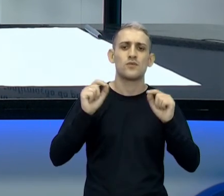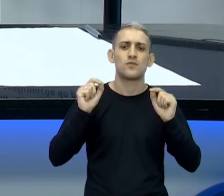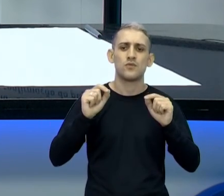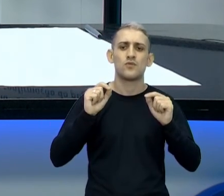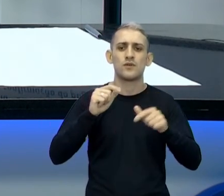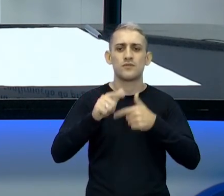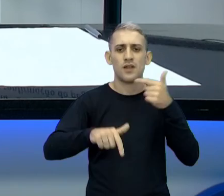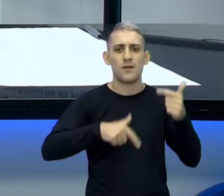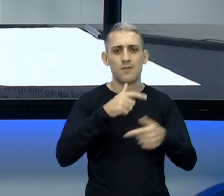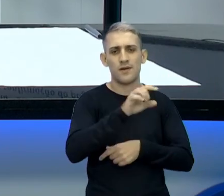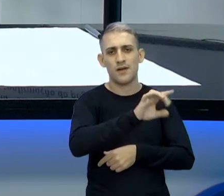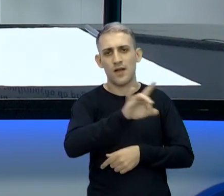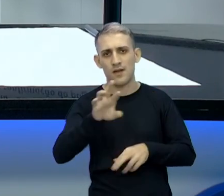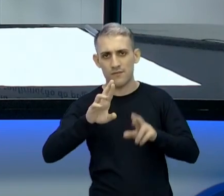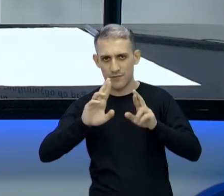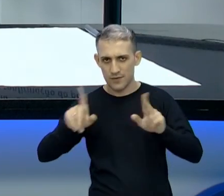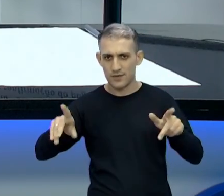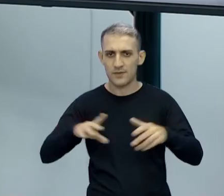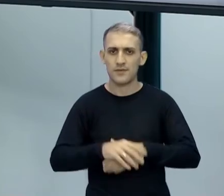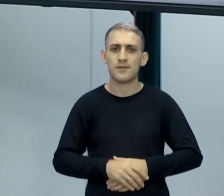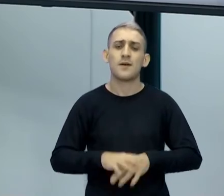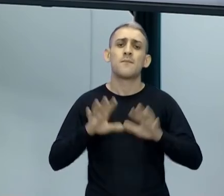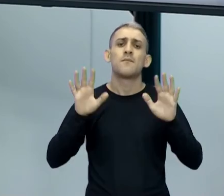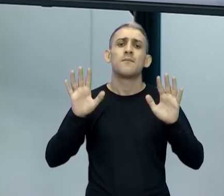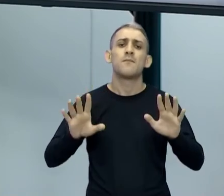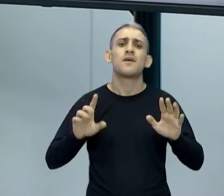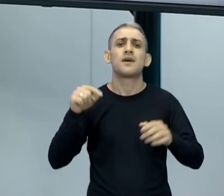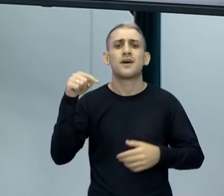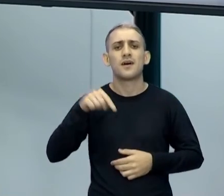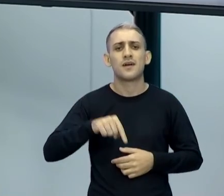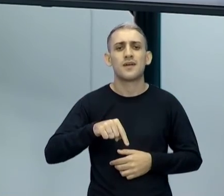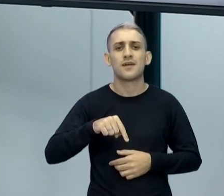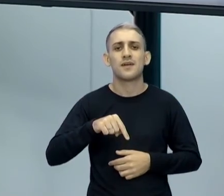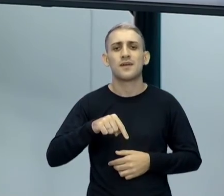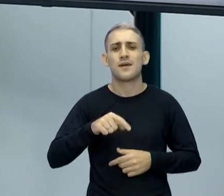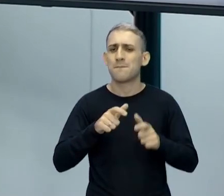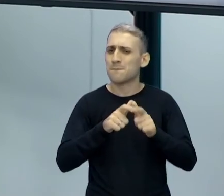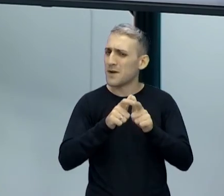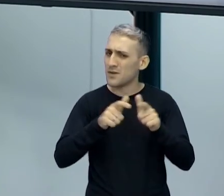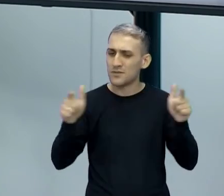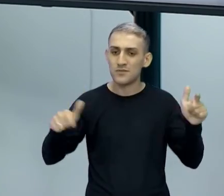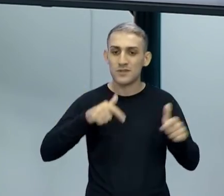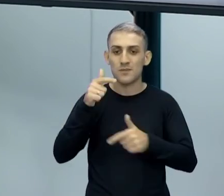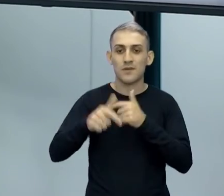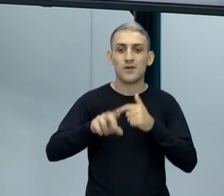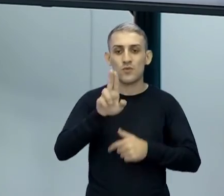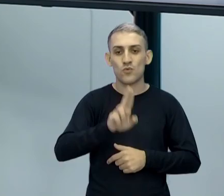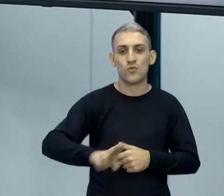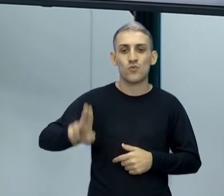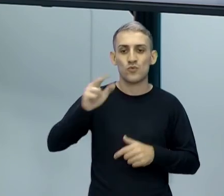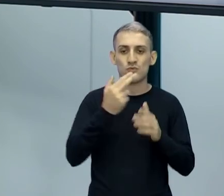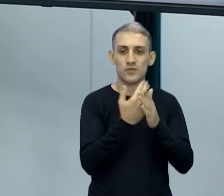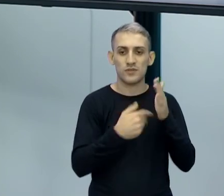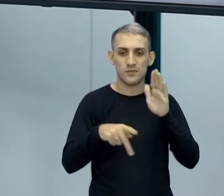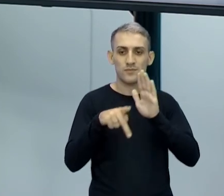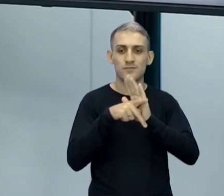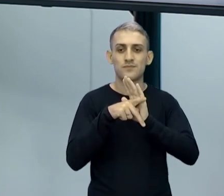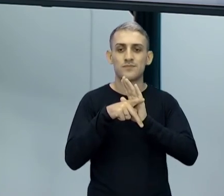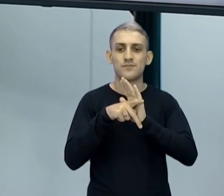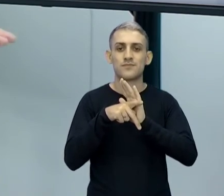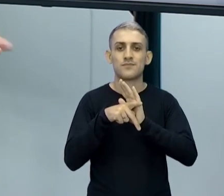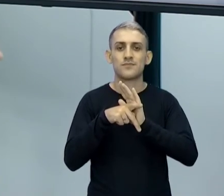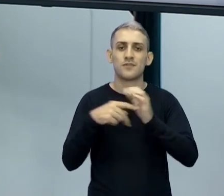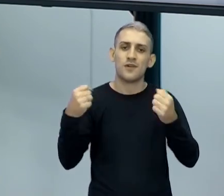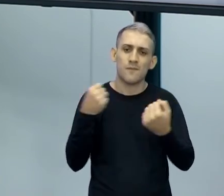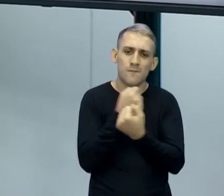de trabalho que são feitos, tá bom? Mas, por aqui, a maior parte dos trabalhos são utilizados com essas figuras aqui, tá certo?